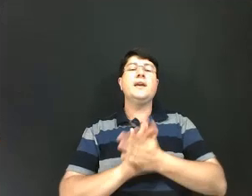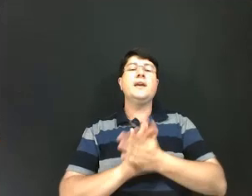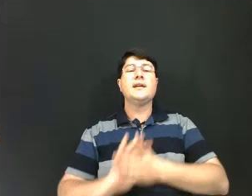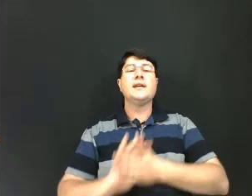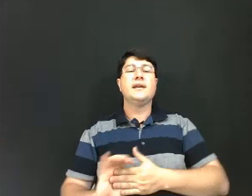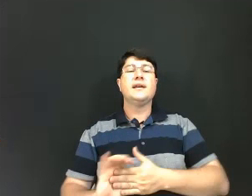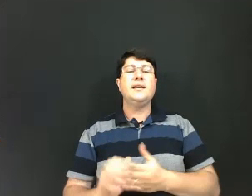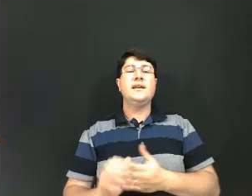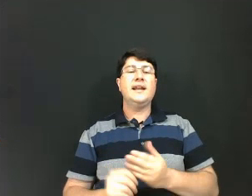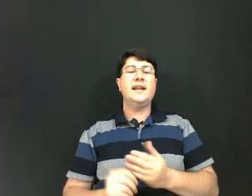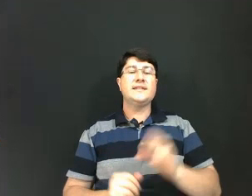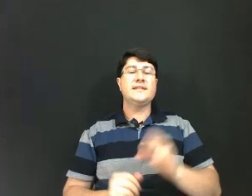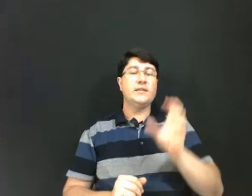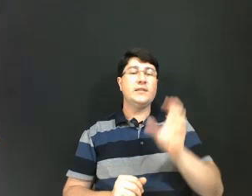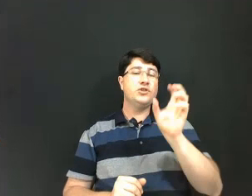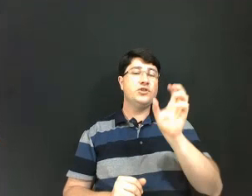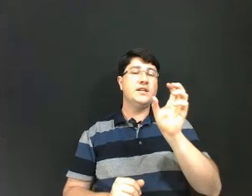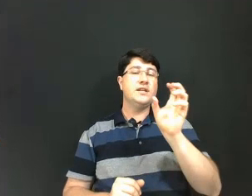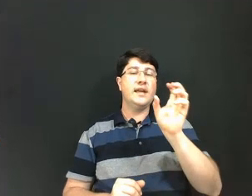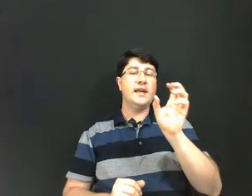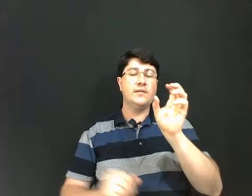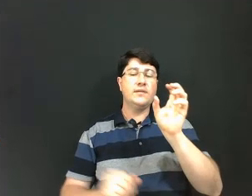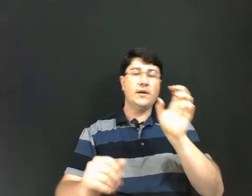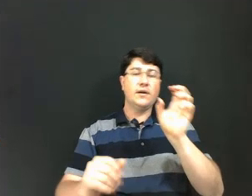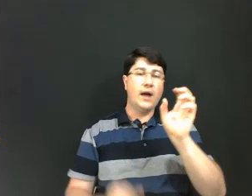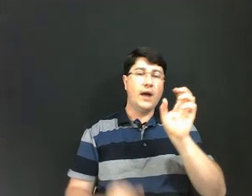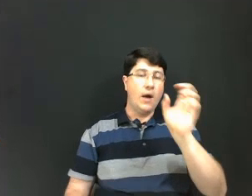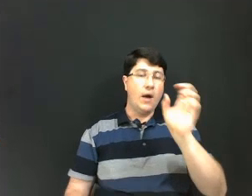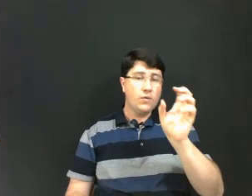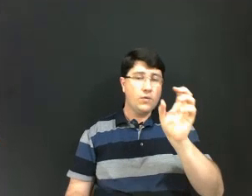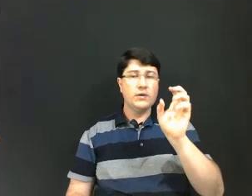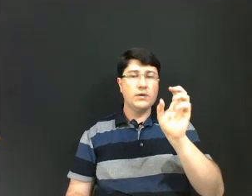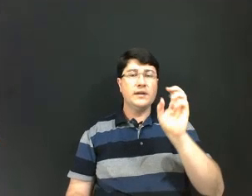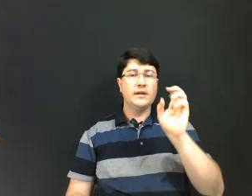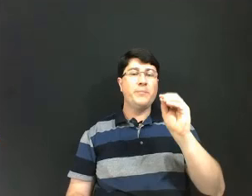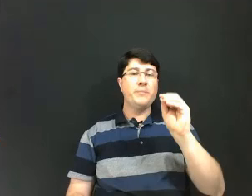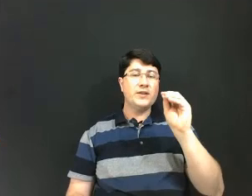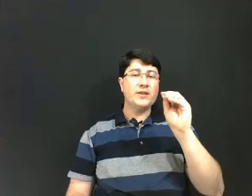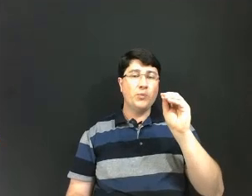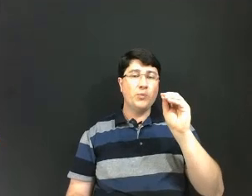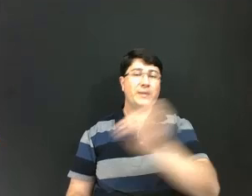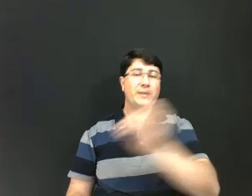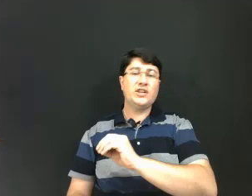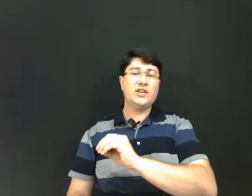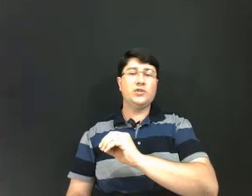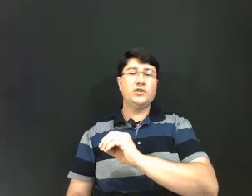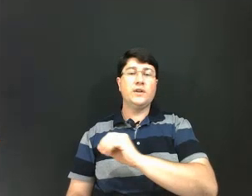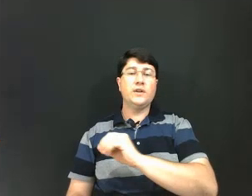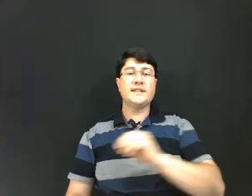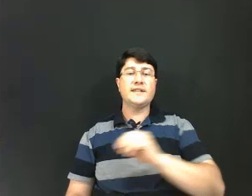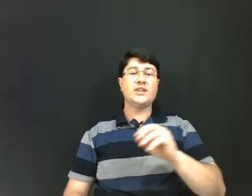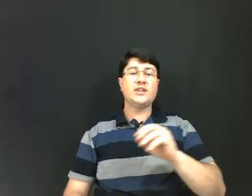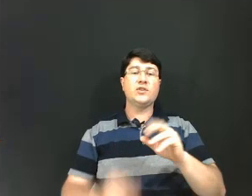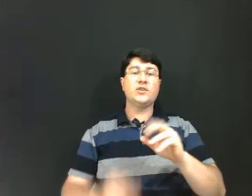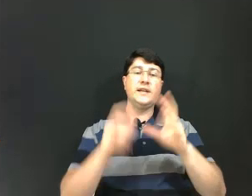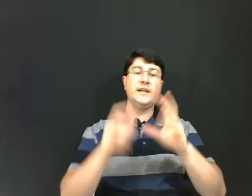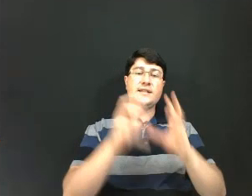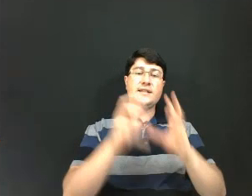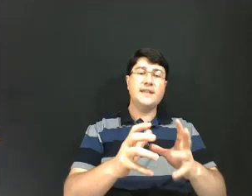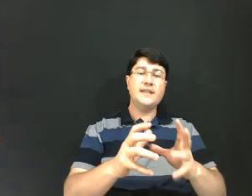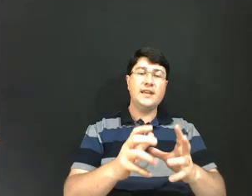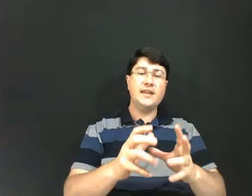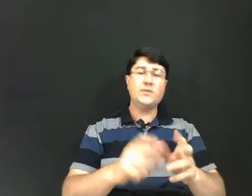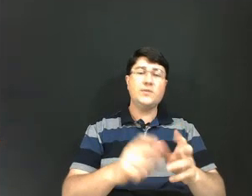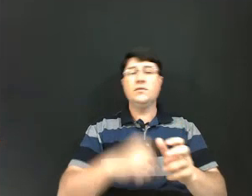o verbo ir e que ela diz que tem um X, né? Algo que passou por uma trajetória. Essa